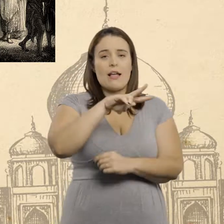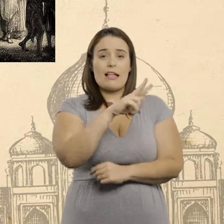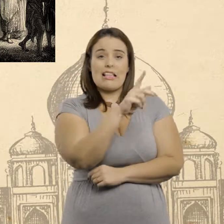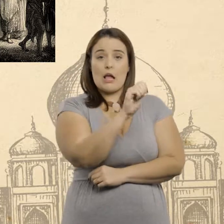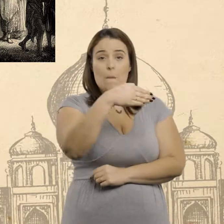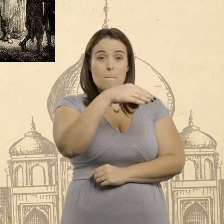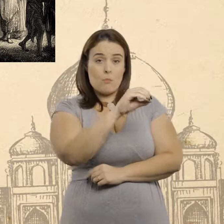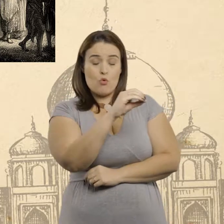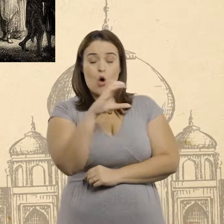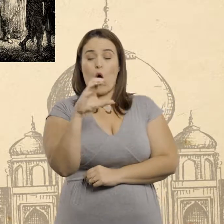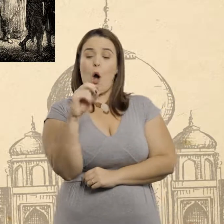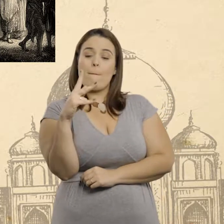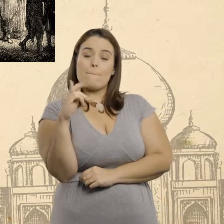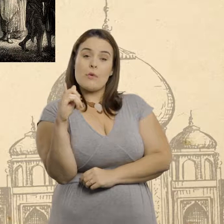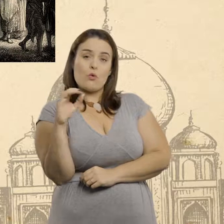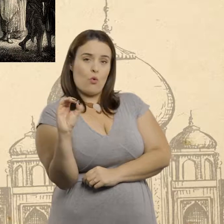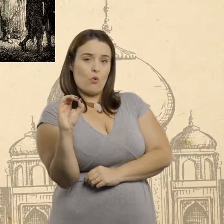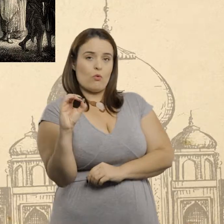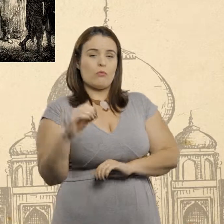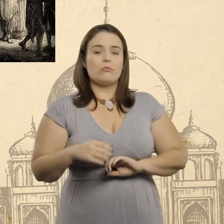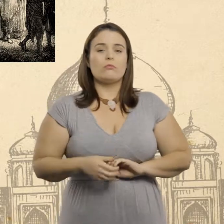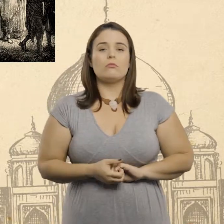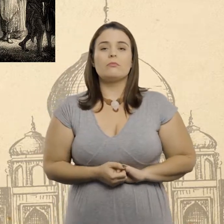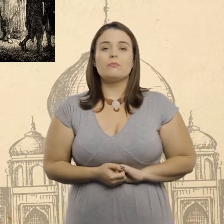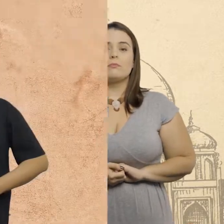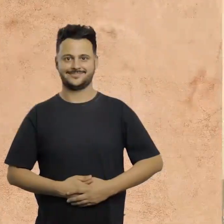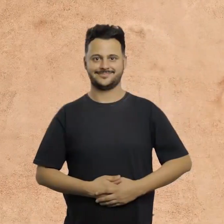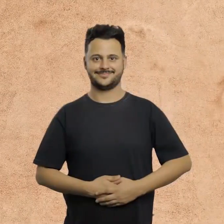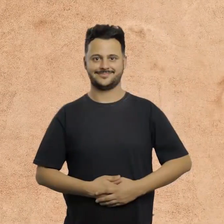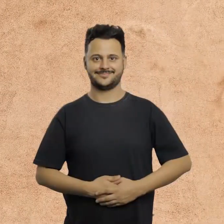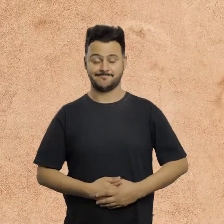de cânhamo e ópio.